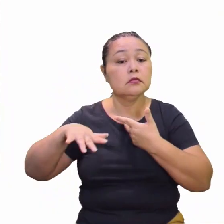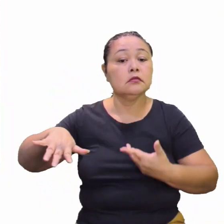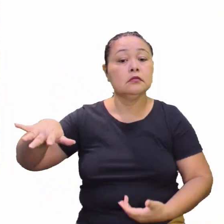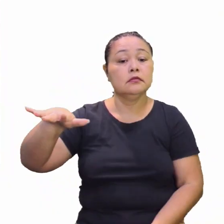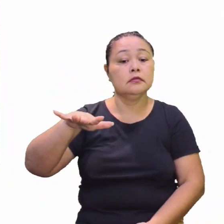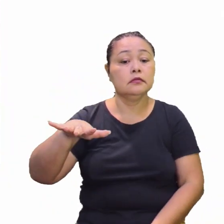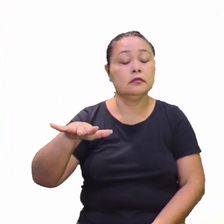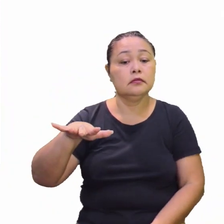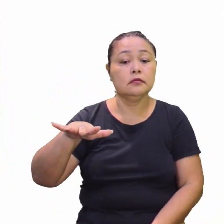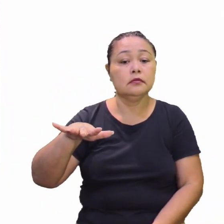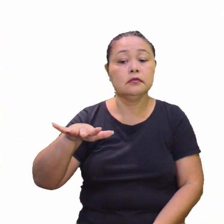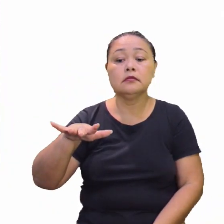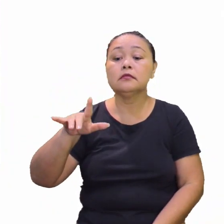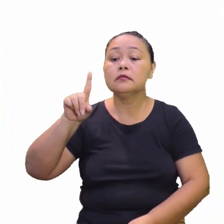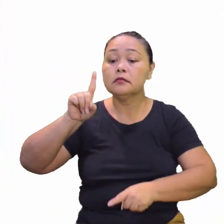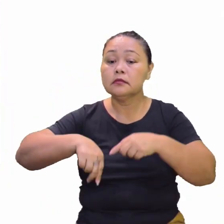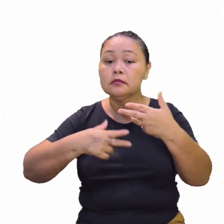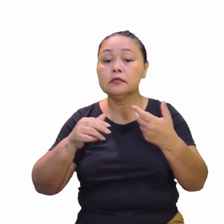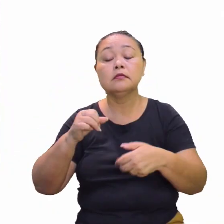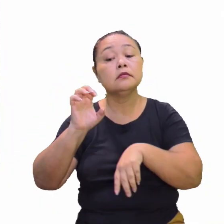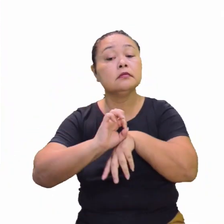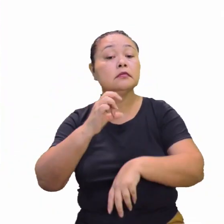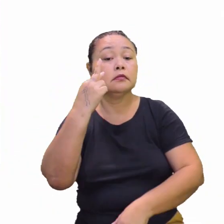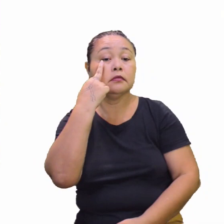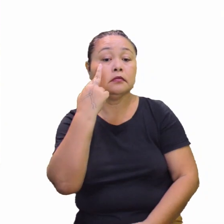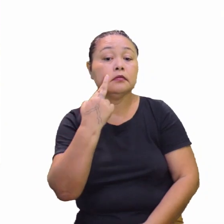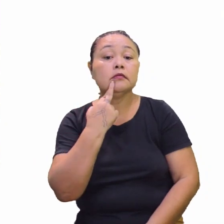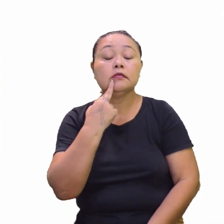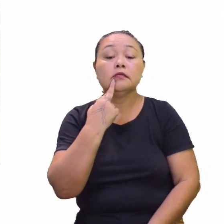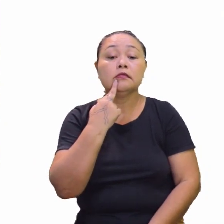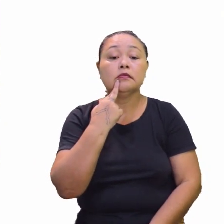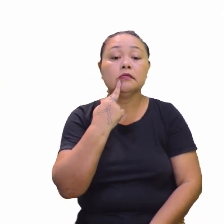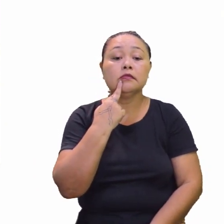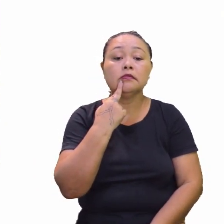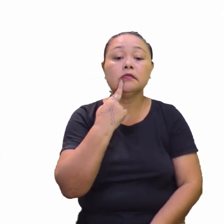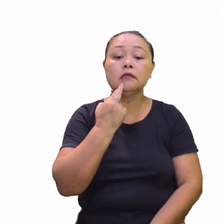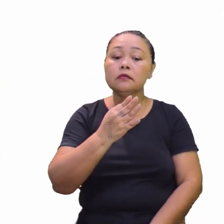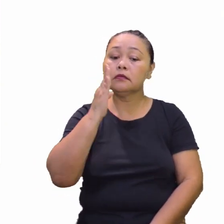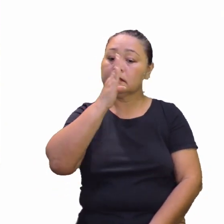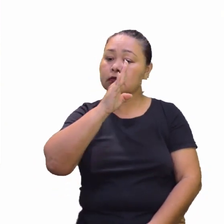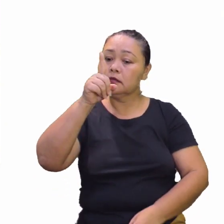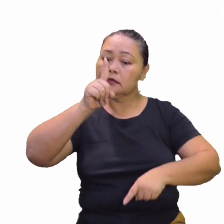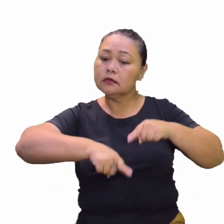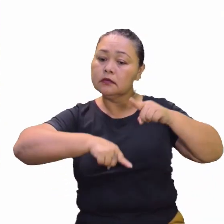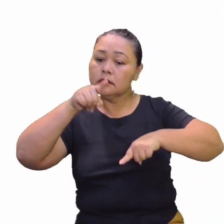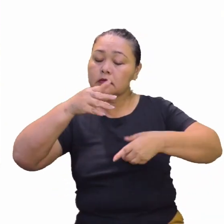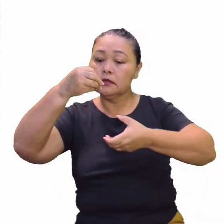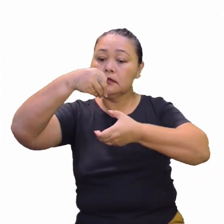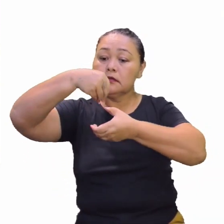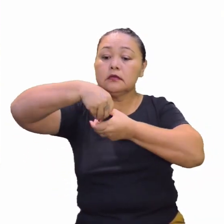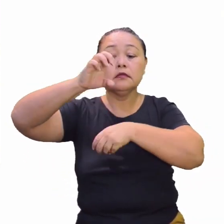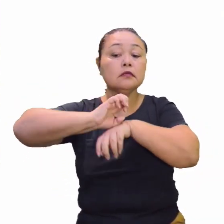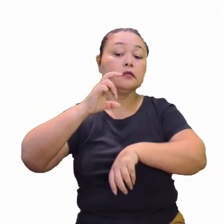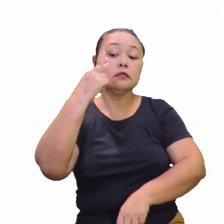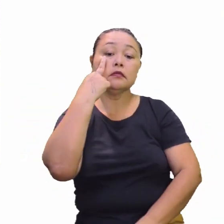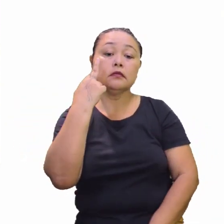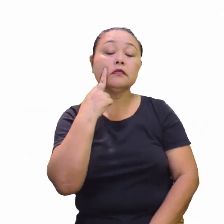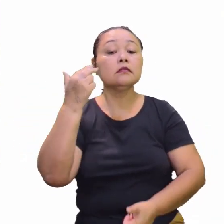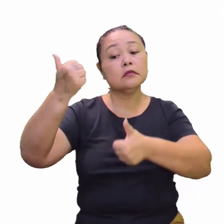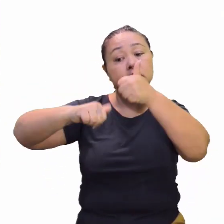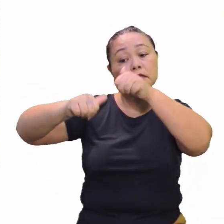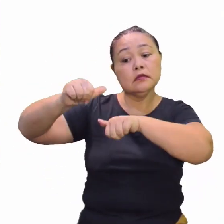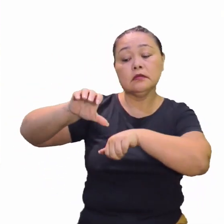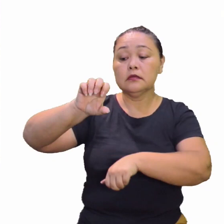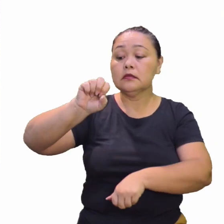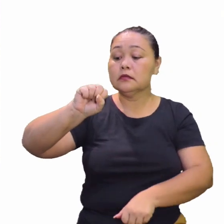a questão aí da produção. Rondônia, a gente fala dos principais produtos aqui de Rondônia. Então, vamos